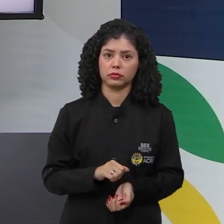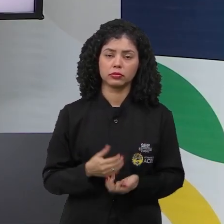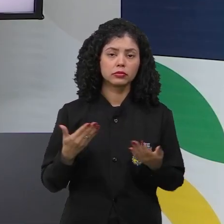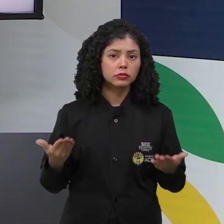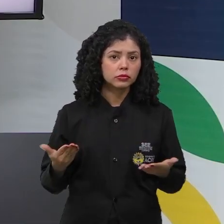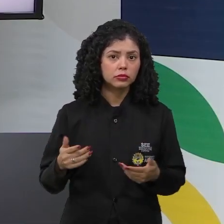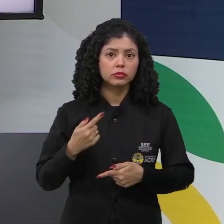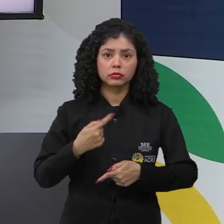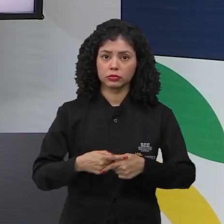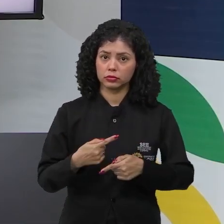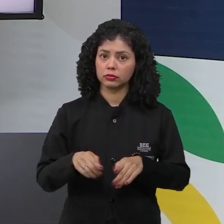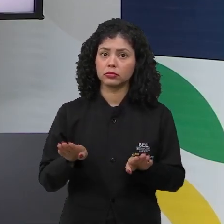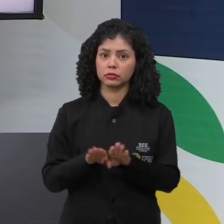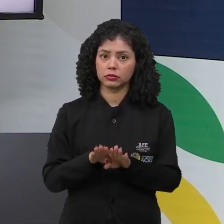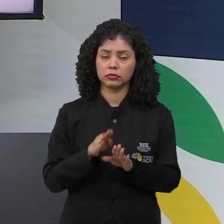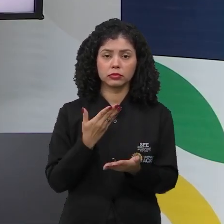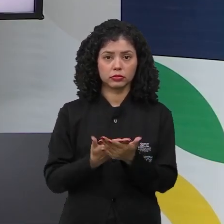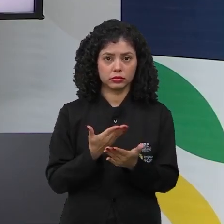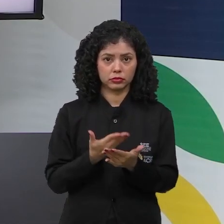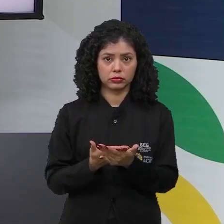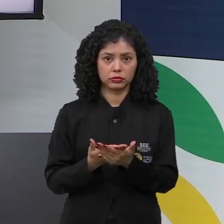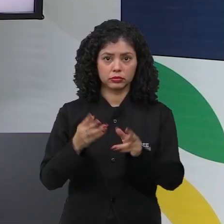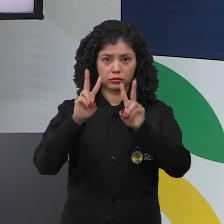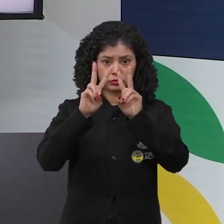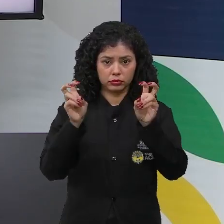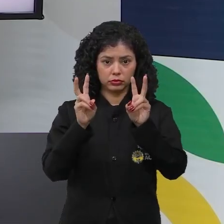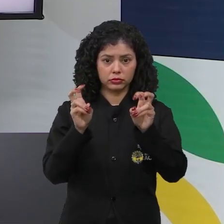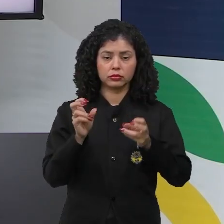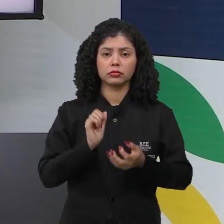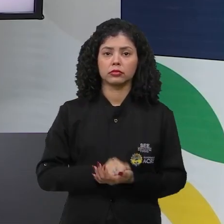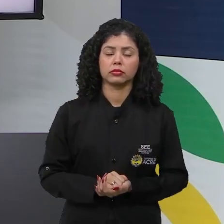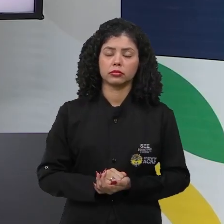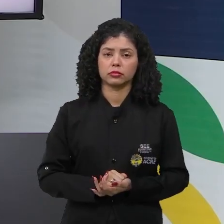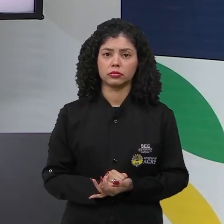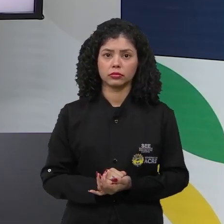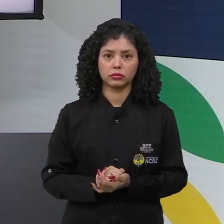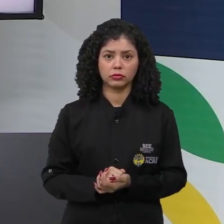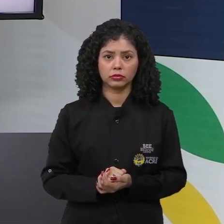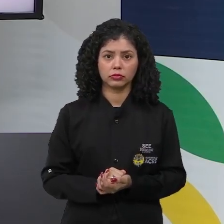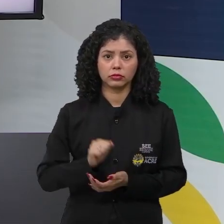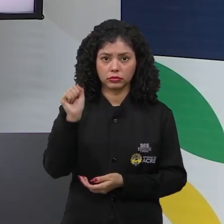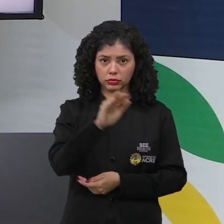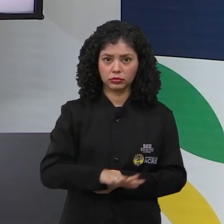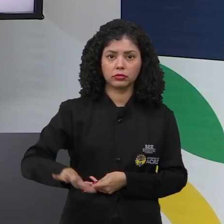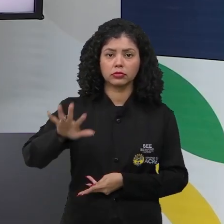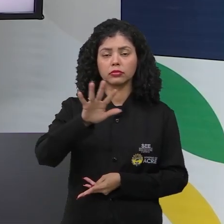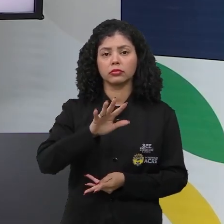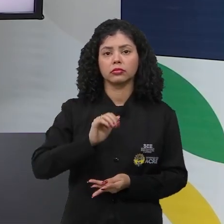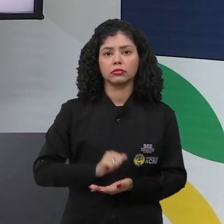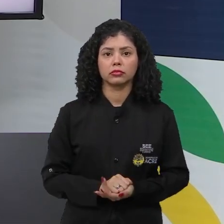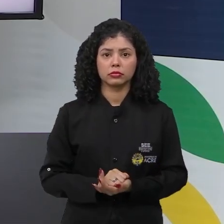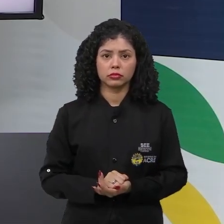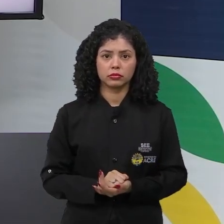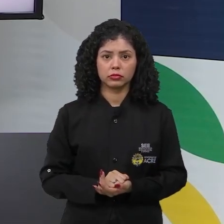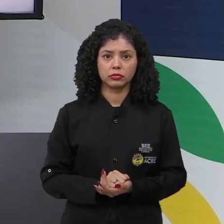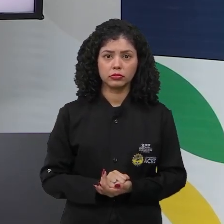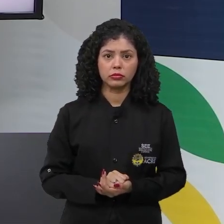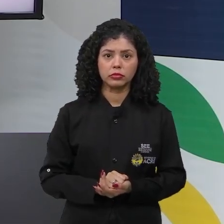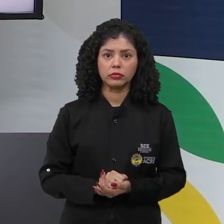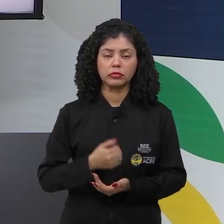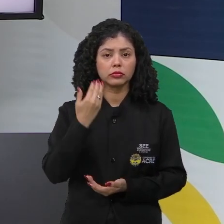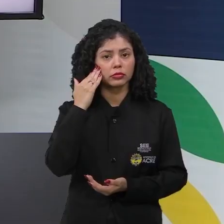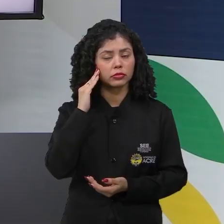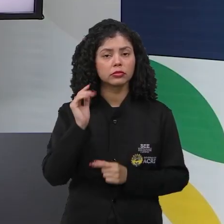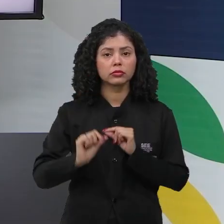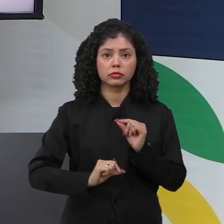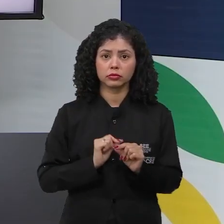os gramáticas vão estudar sobre esse assunto. Esse é um tema em geral. E agora que nós